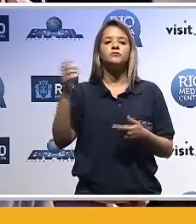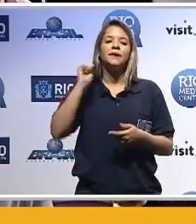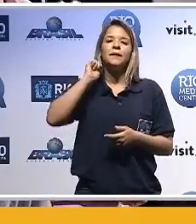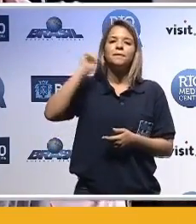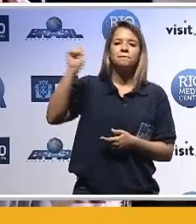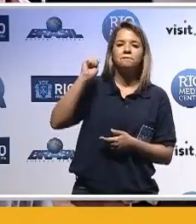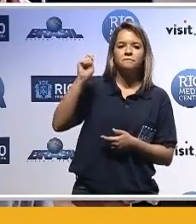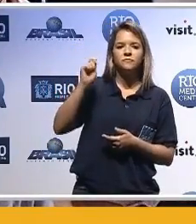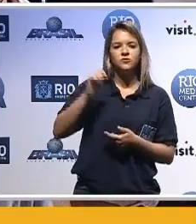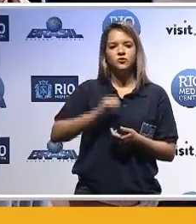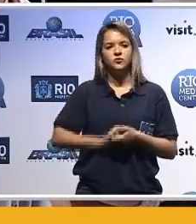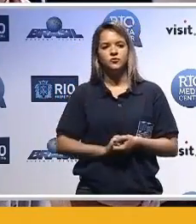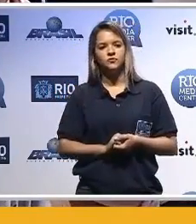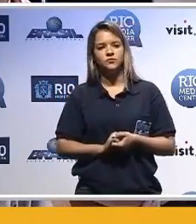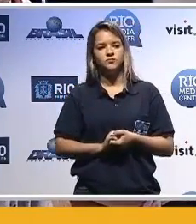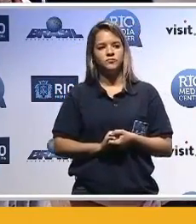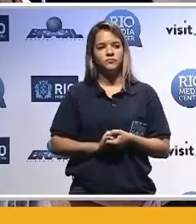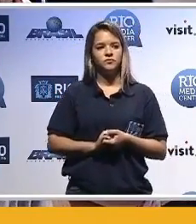Quando?